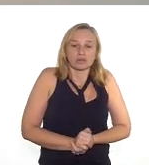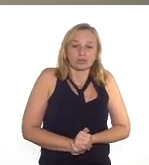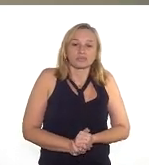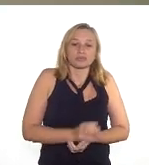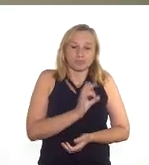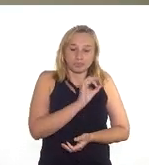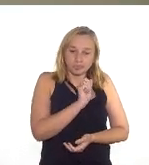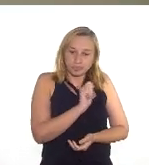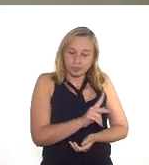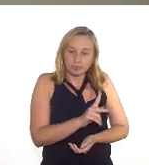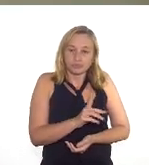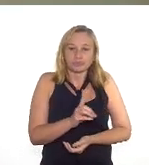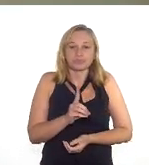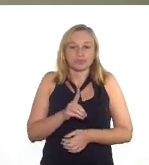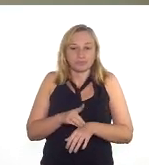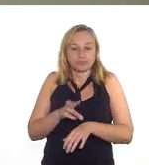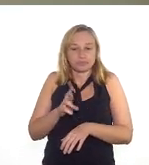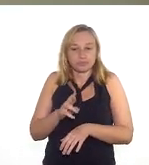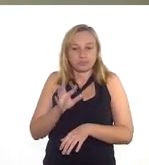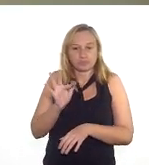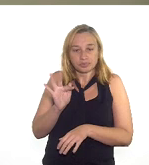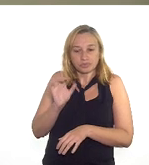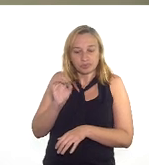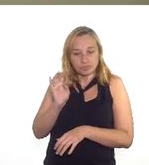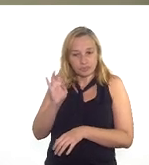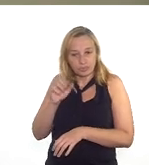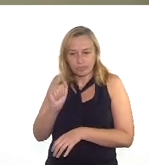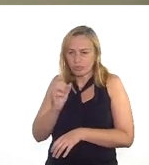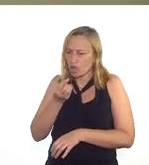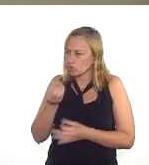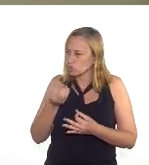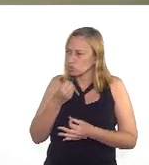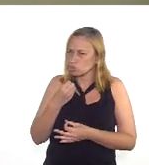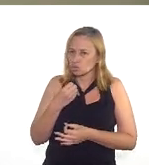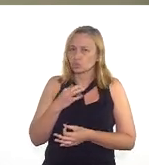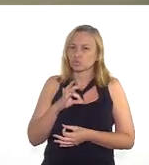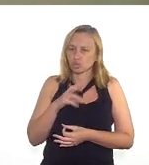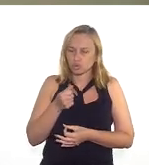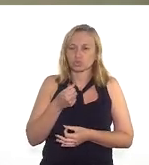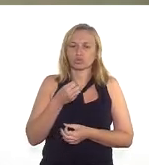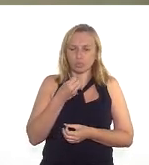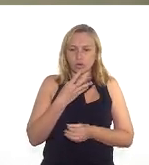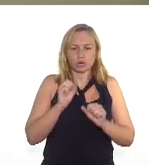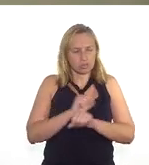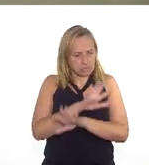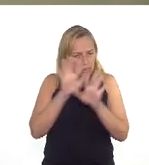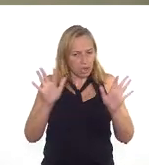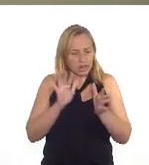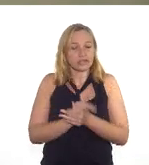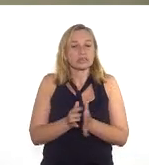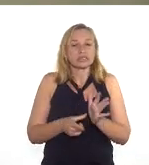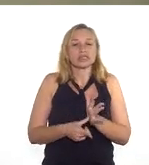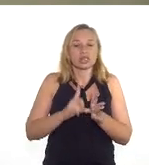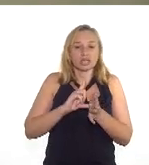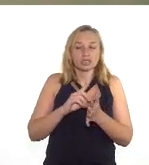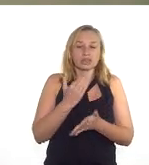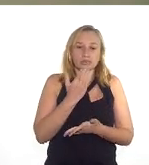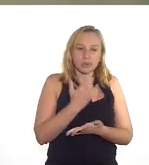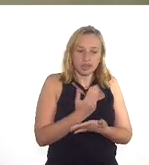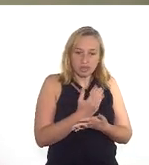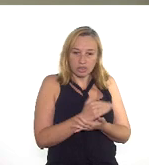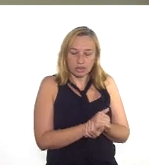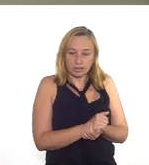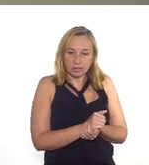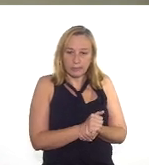Ok, doutor Fortunato. Para mim está tudo muito claro. Eu, antes de passar para